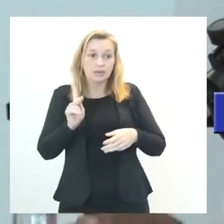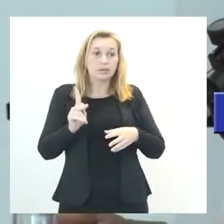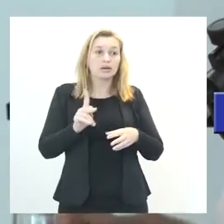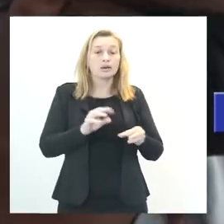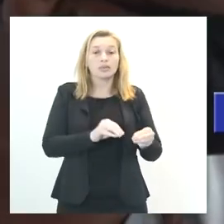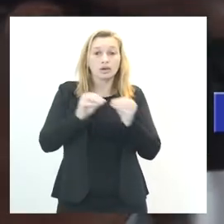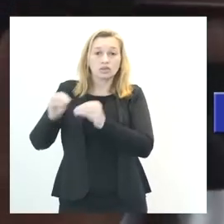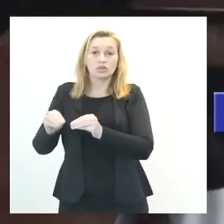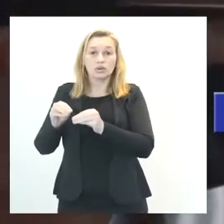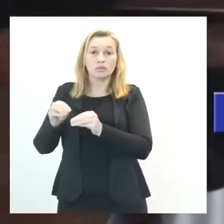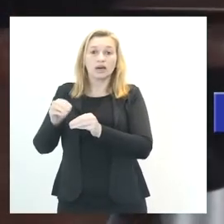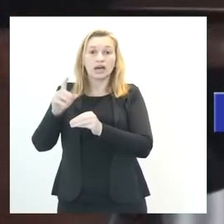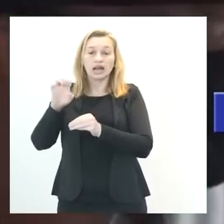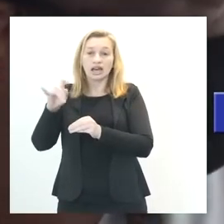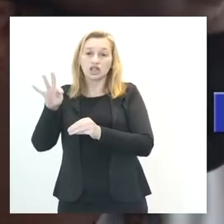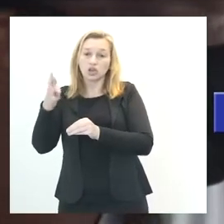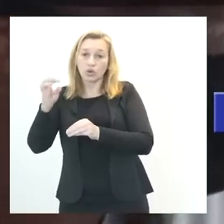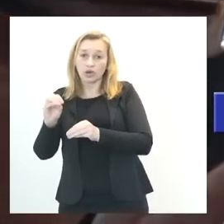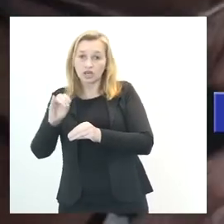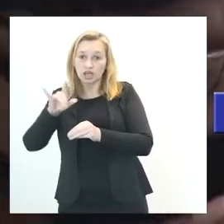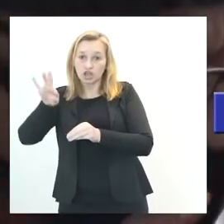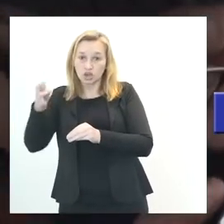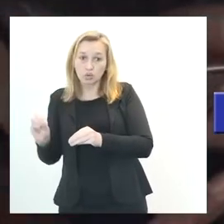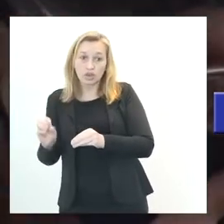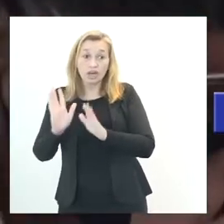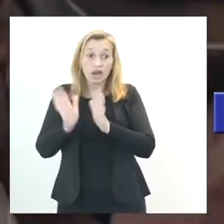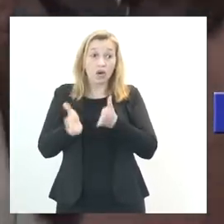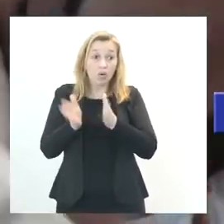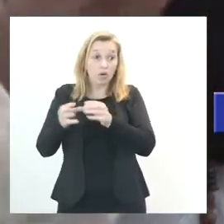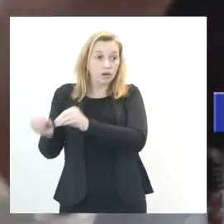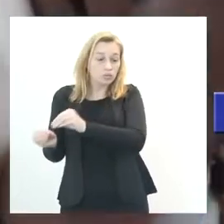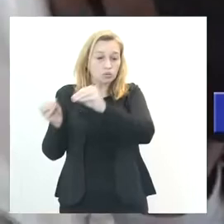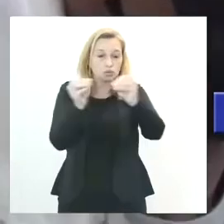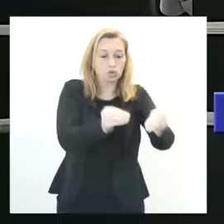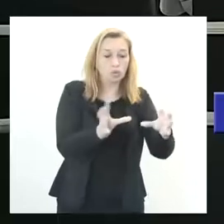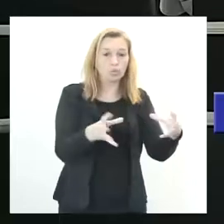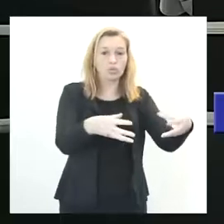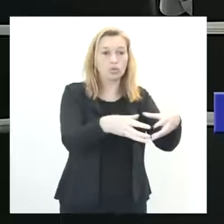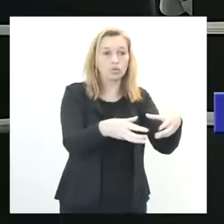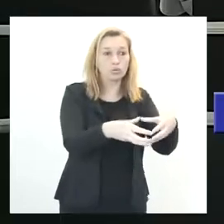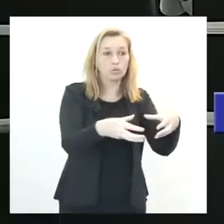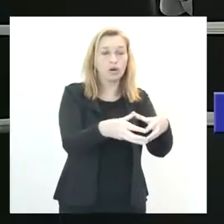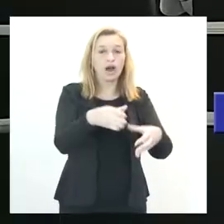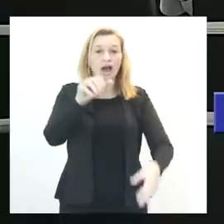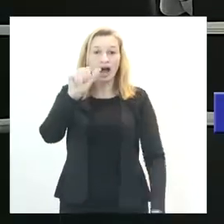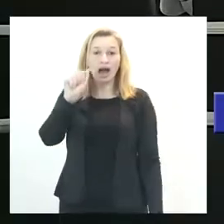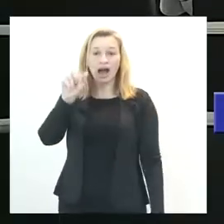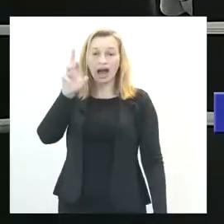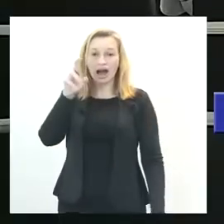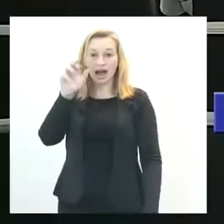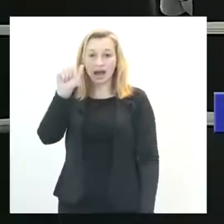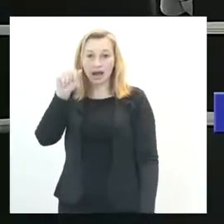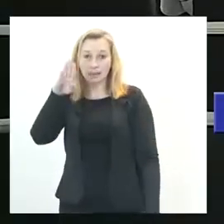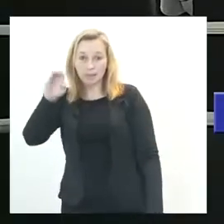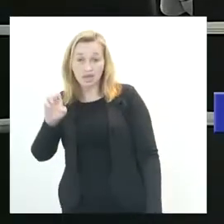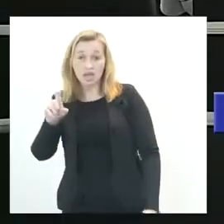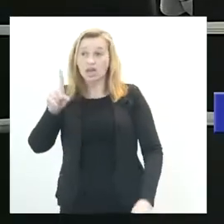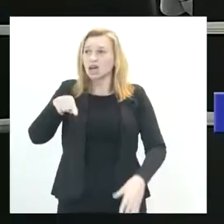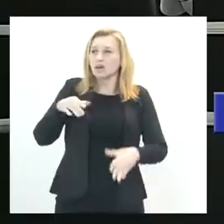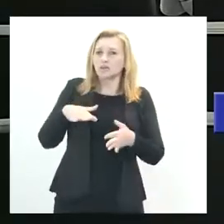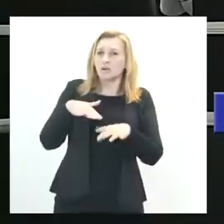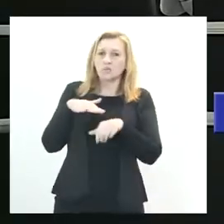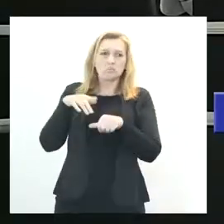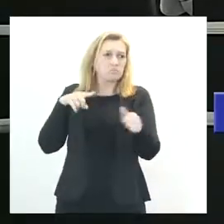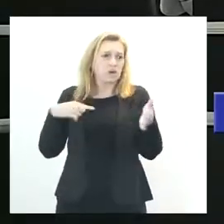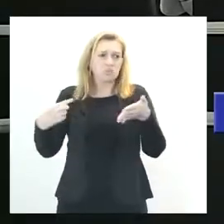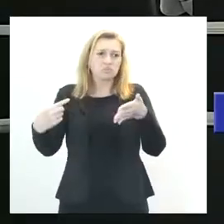e agora Tão passando para mubadala um grupo para não foi consultado